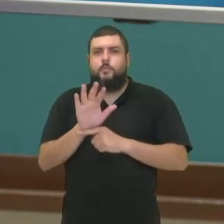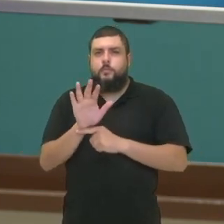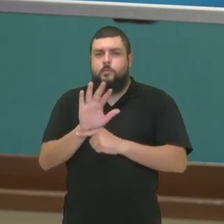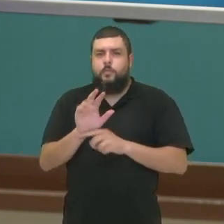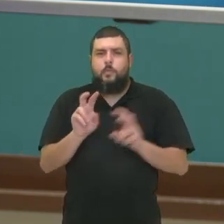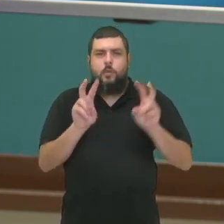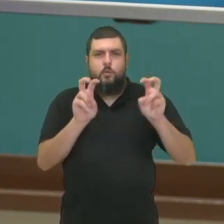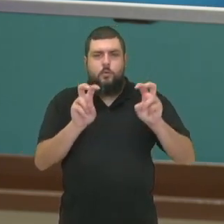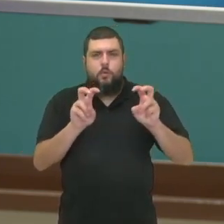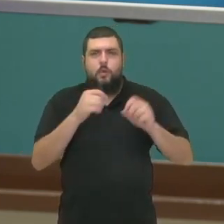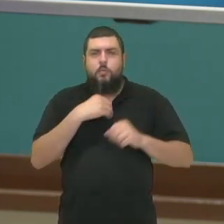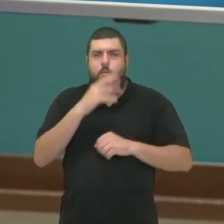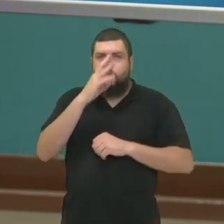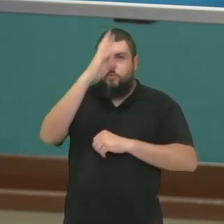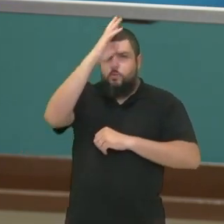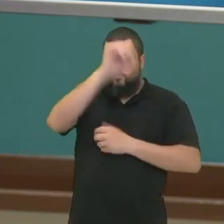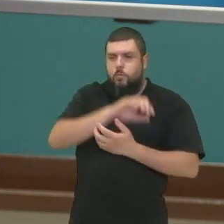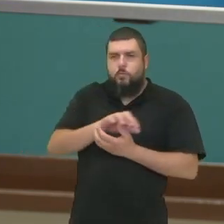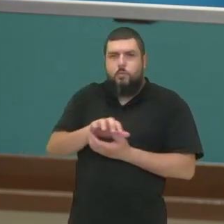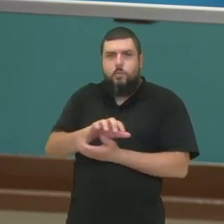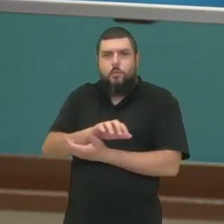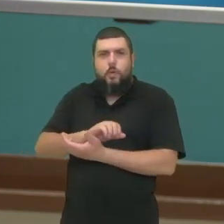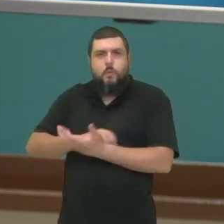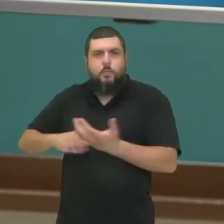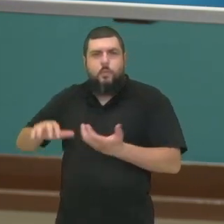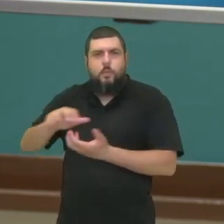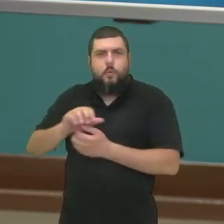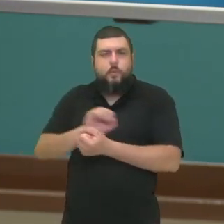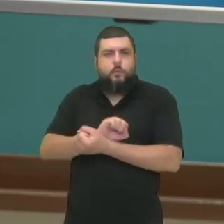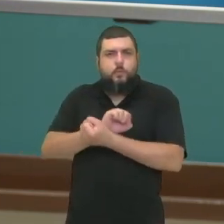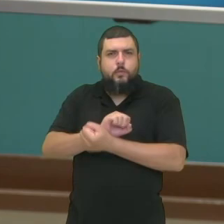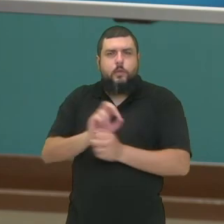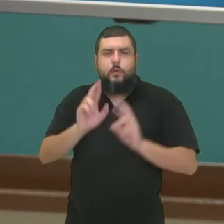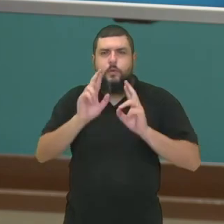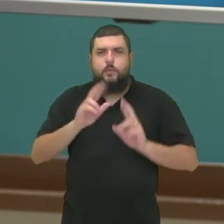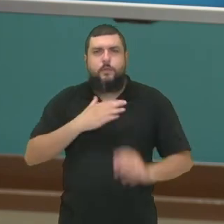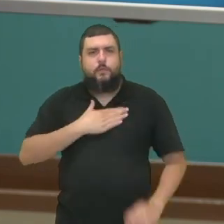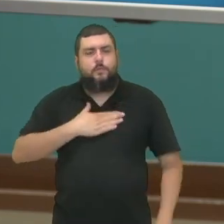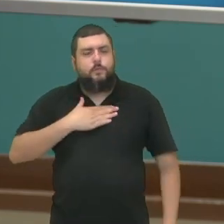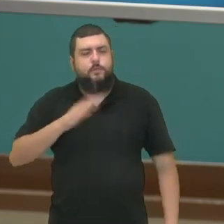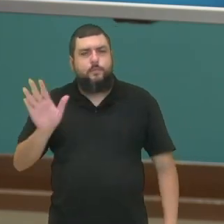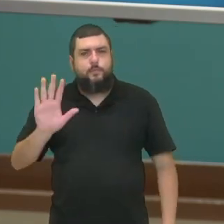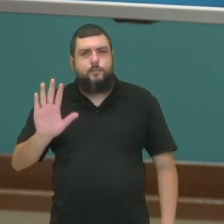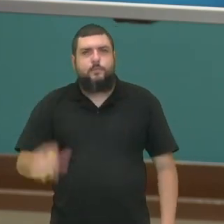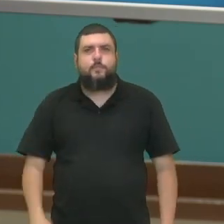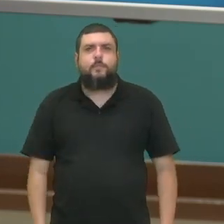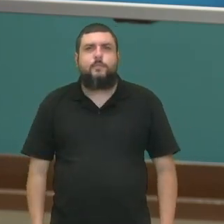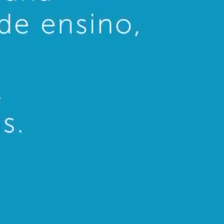escravidão, falamos até sobre termas públicas. Espero que vocês tenham gostado. Até breve.